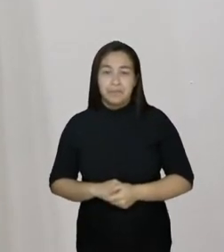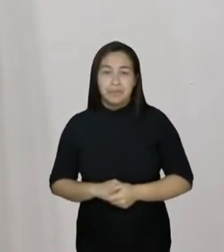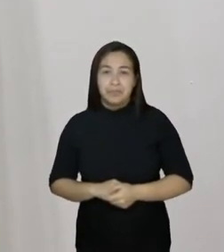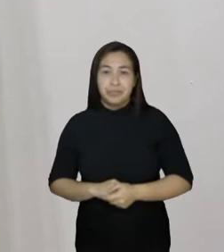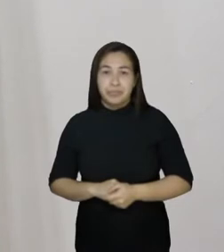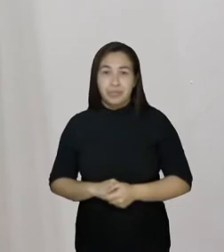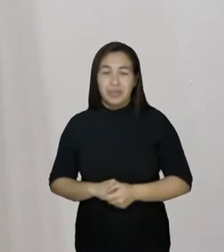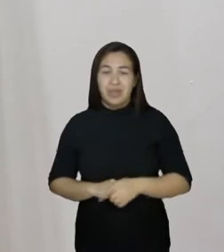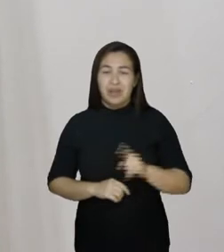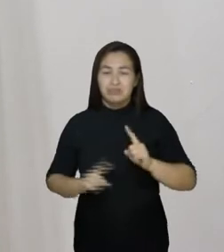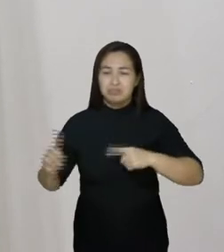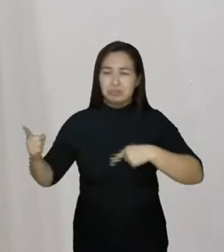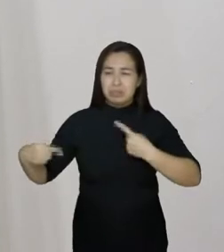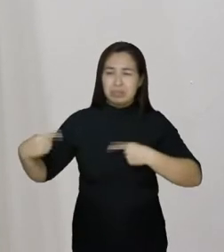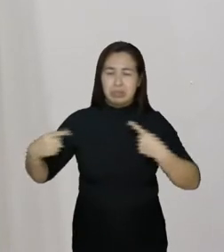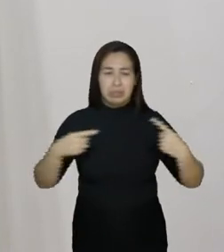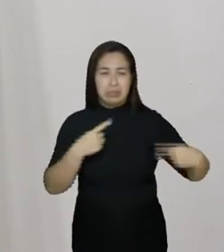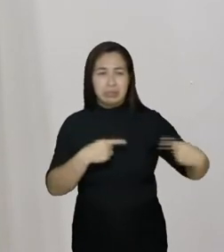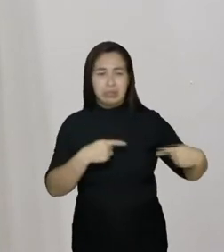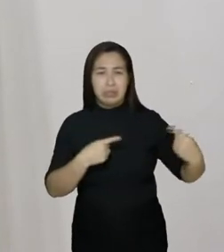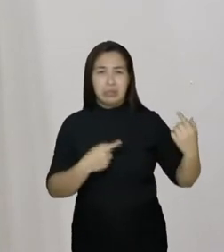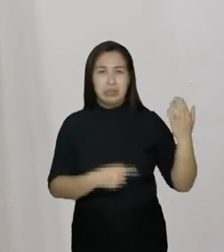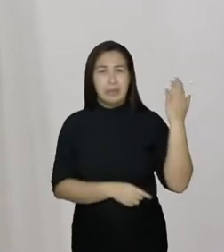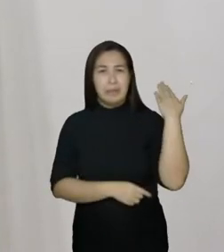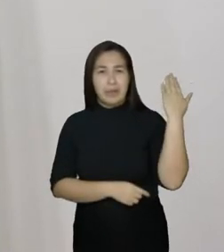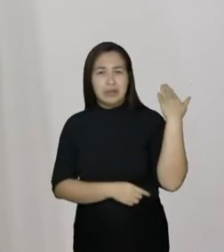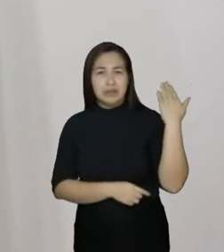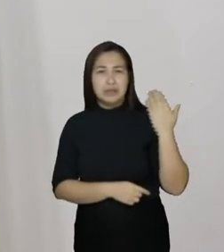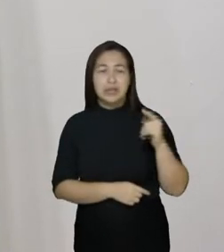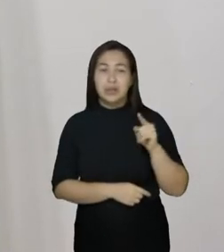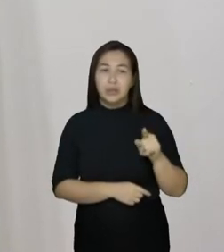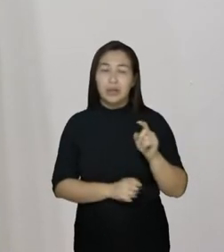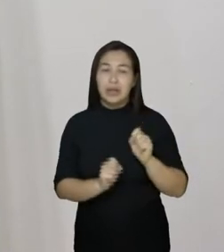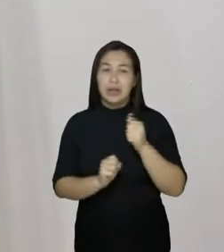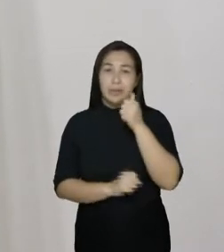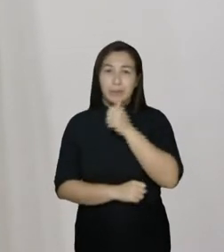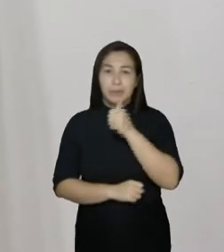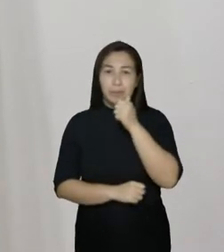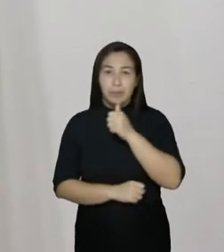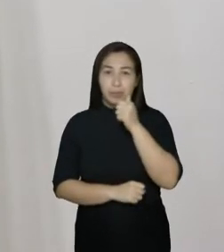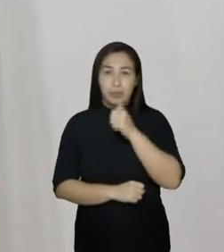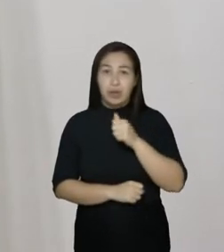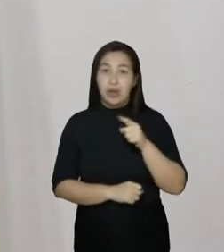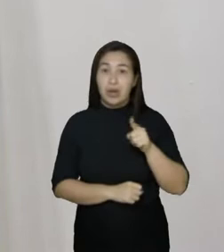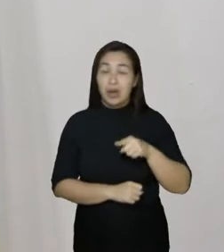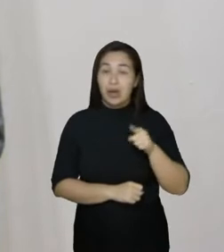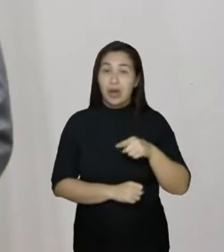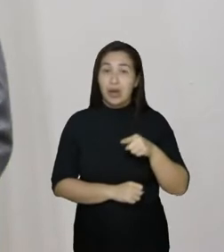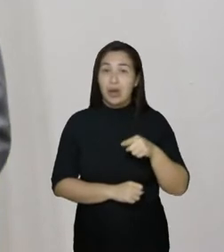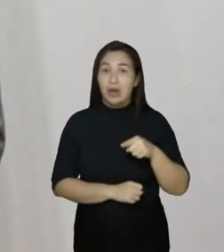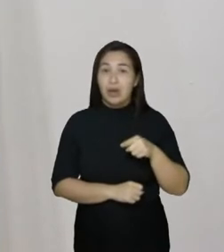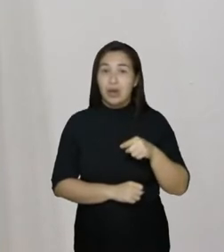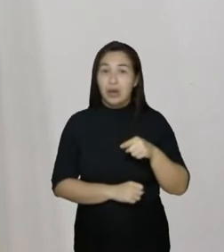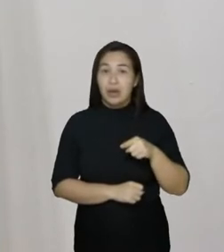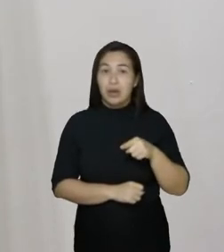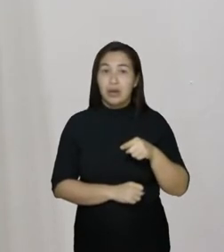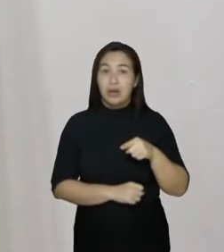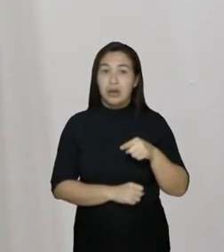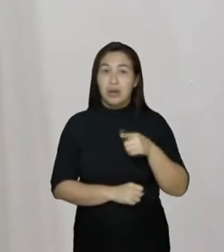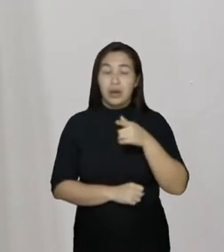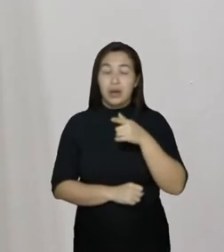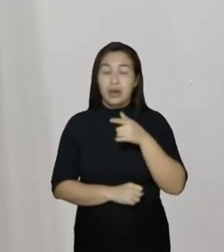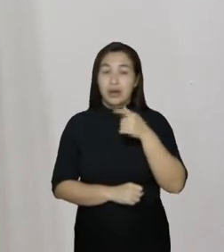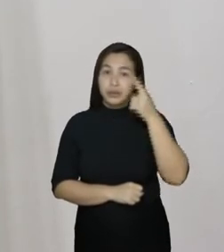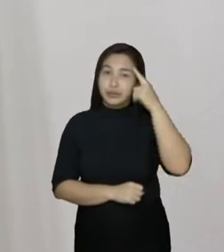Essas discussões pretéritas, aí, como diz a grande defensora do Carlos Moisés, eu estou falando em relação à tarde do dia